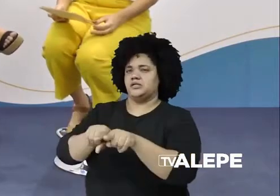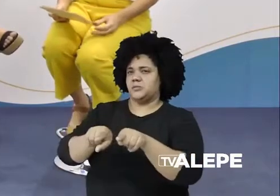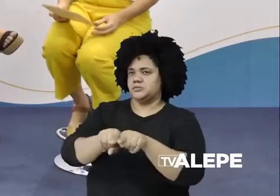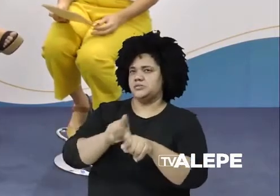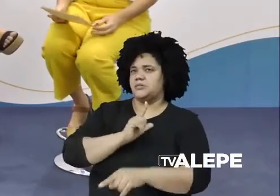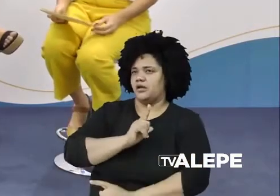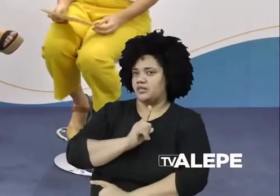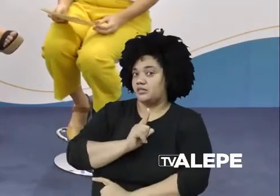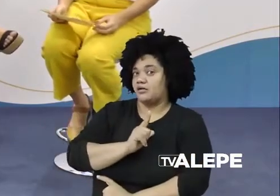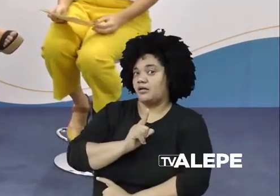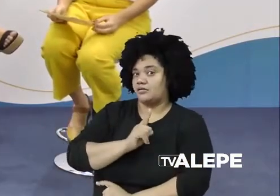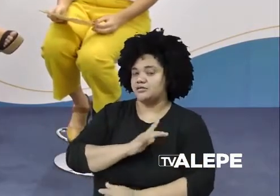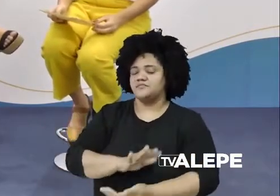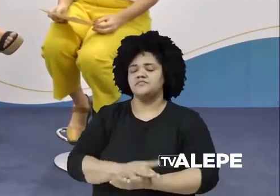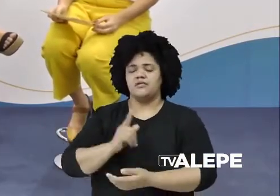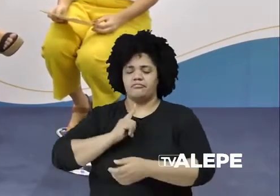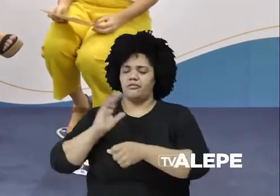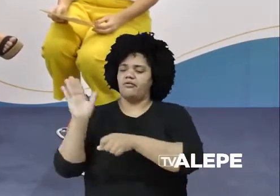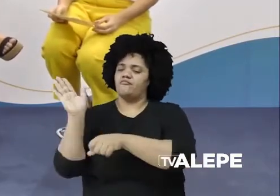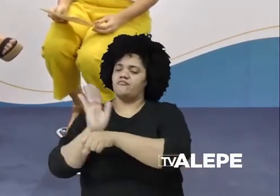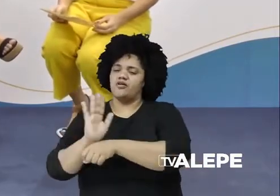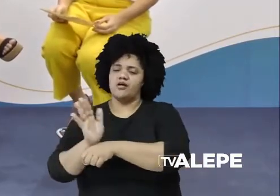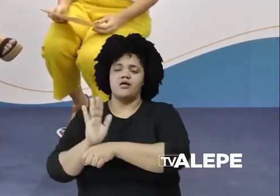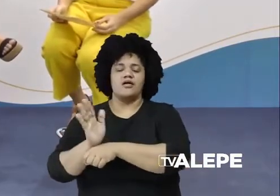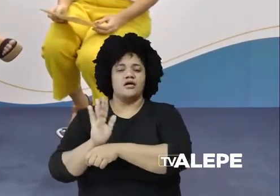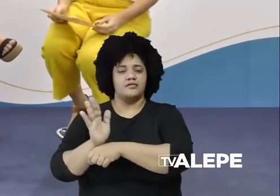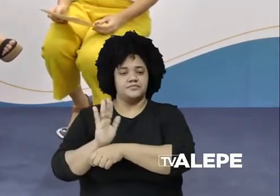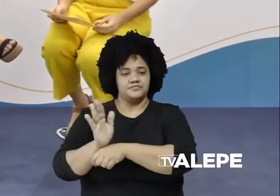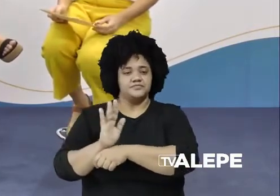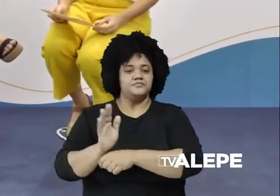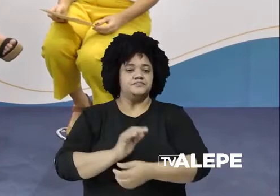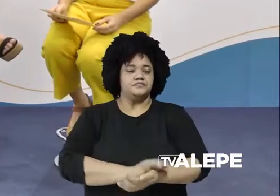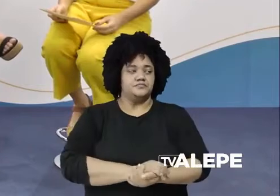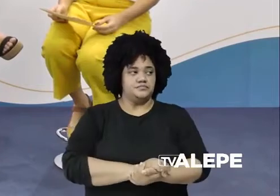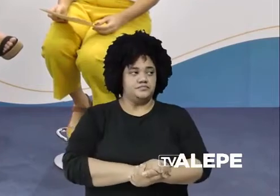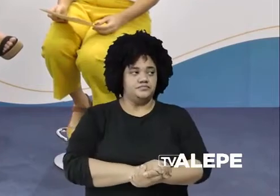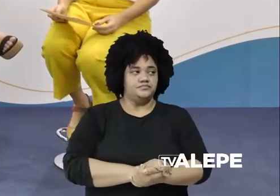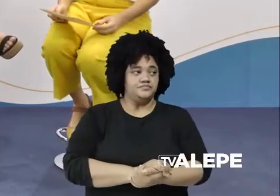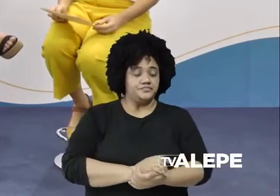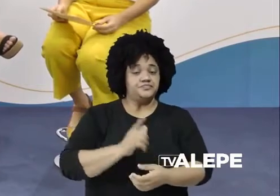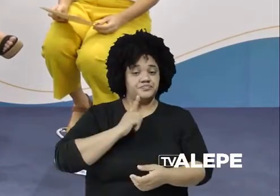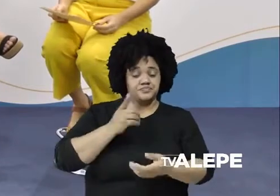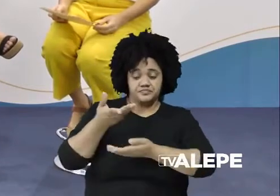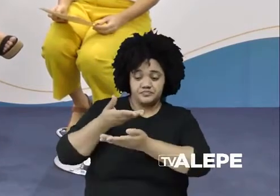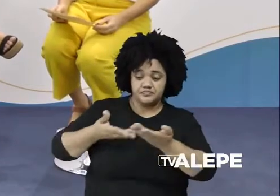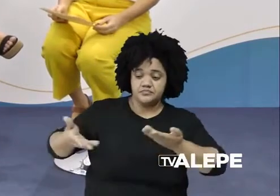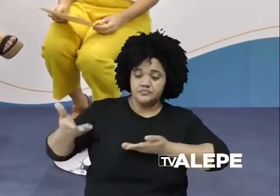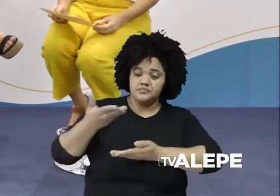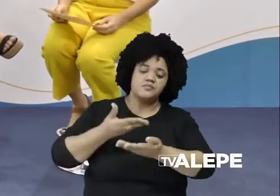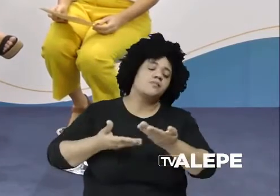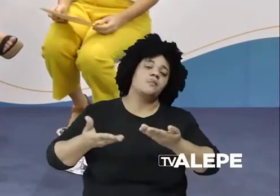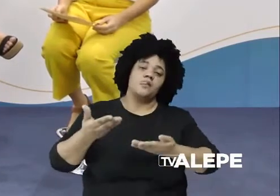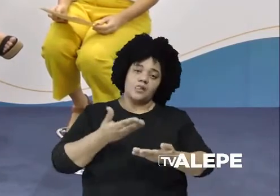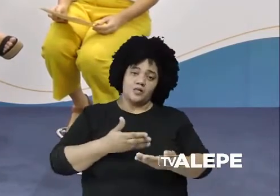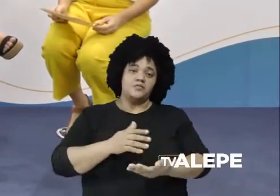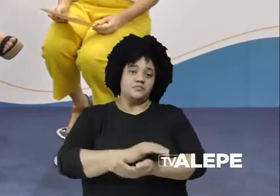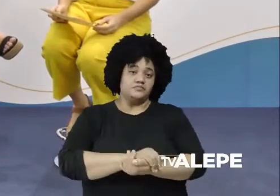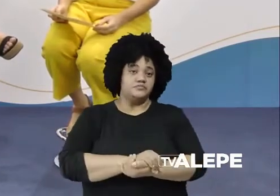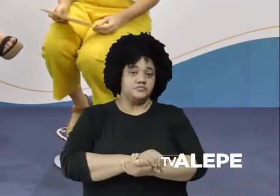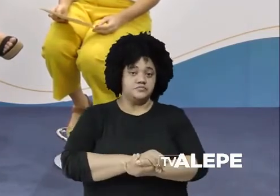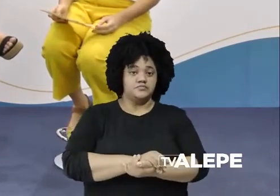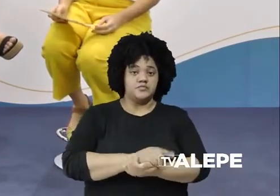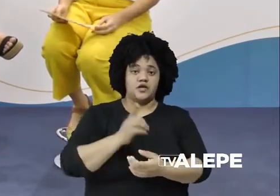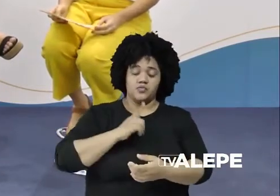Nós temos alguns vídeos voltados para o vínculo, a formação do vínculo nesse período